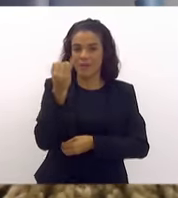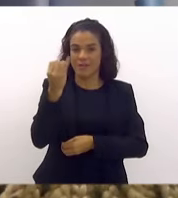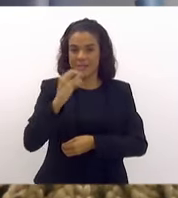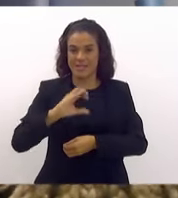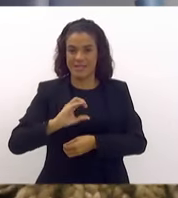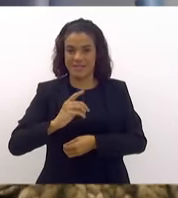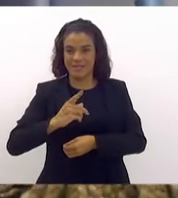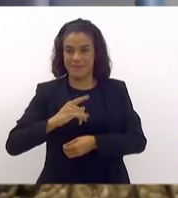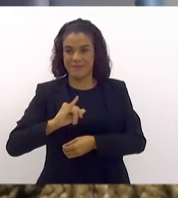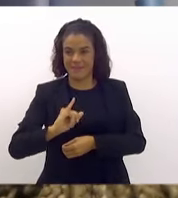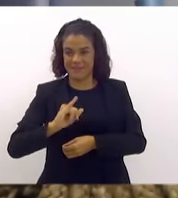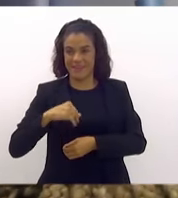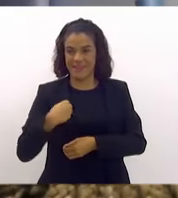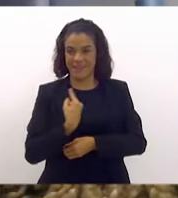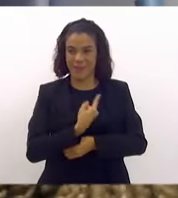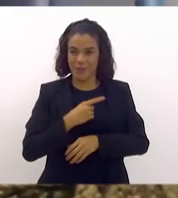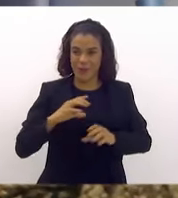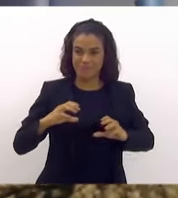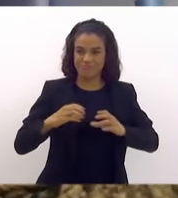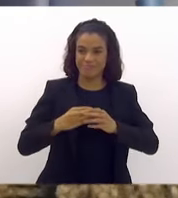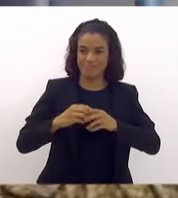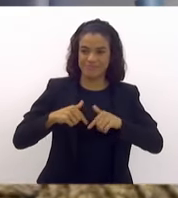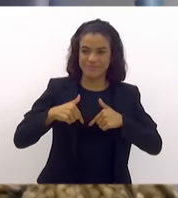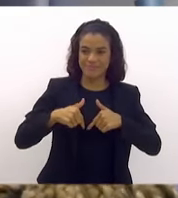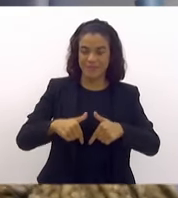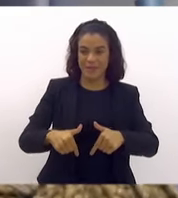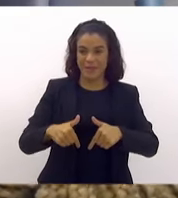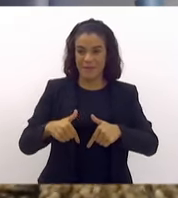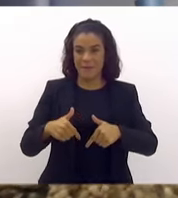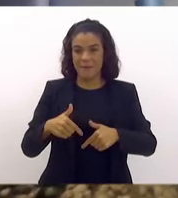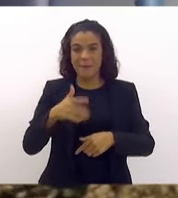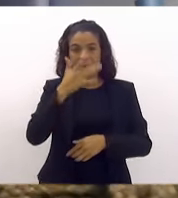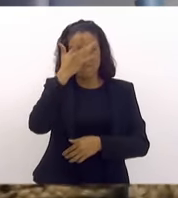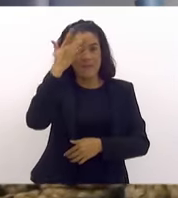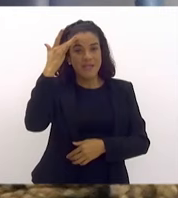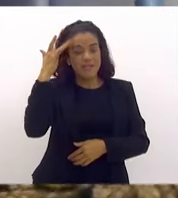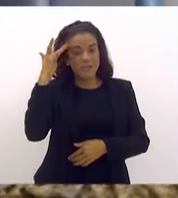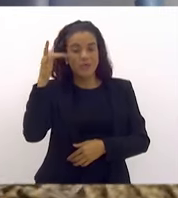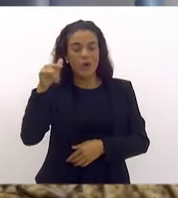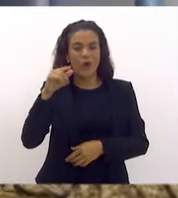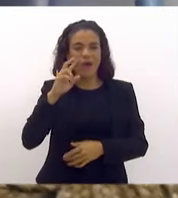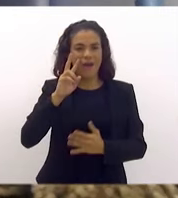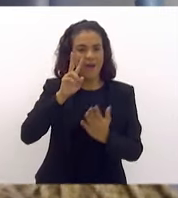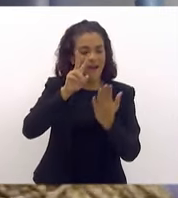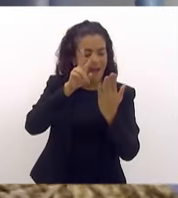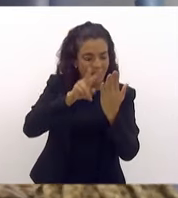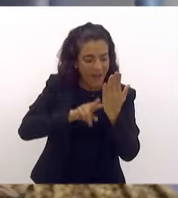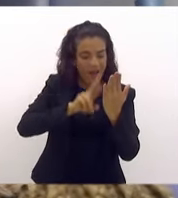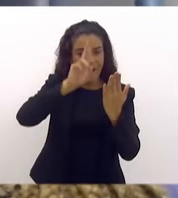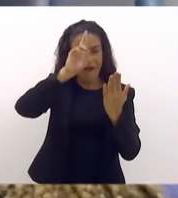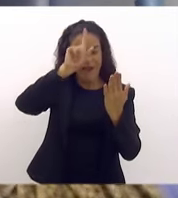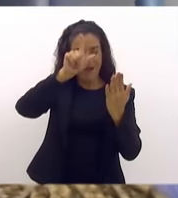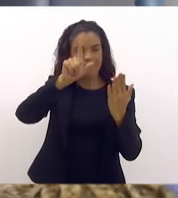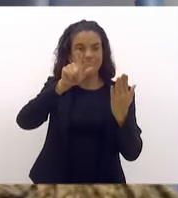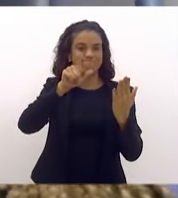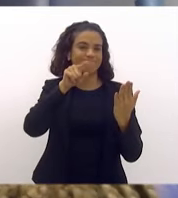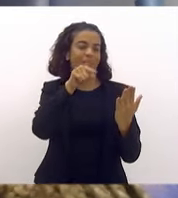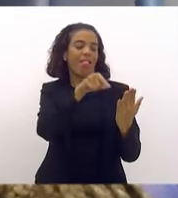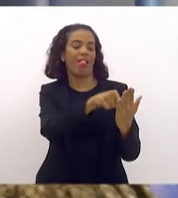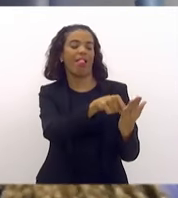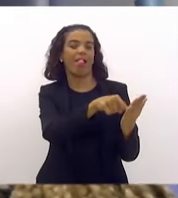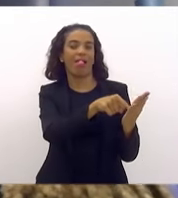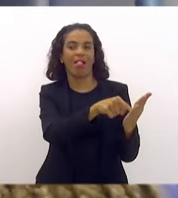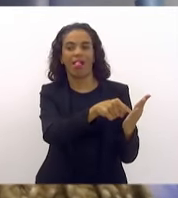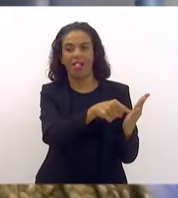estamos fazendo aqui se pessoas estão sendo reconhecidas de maneira equivocadas e que hoje